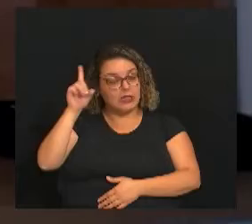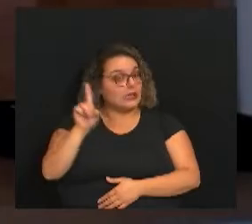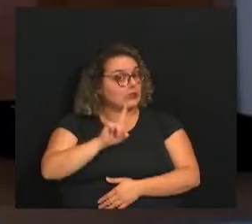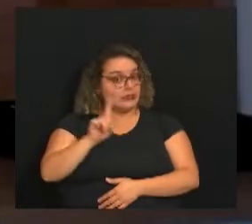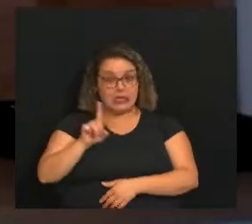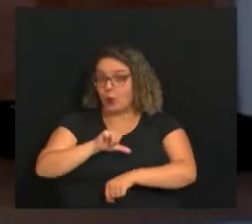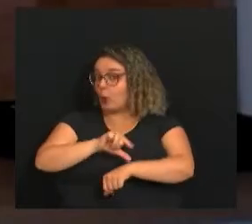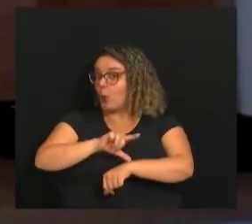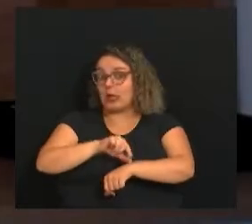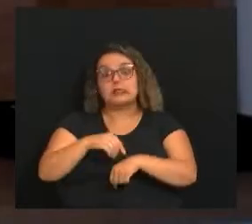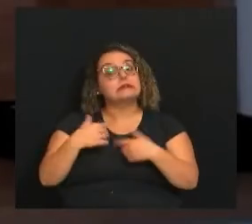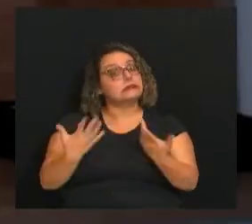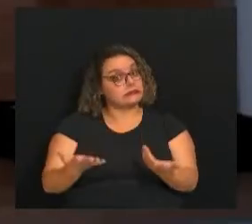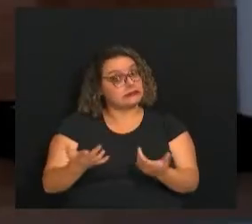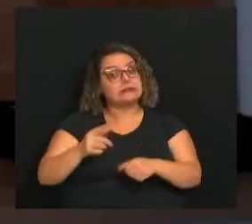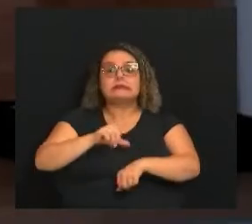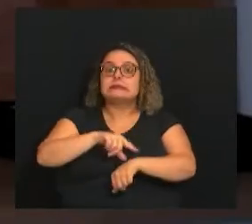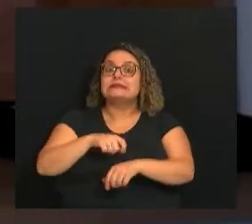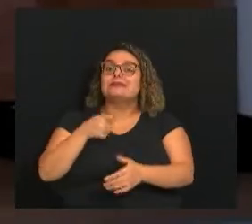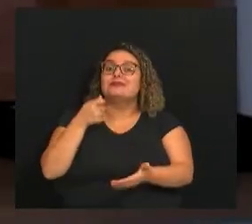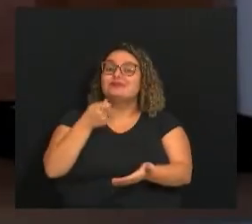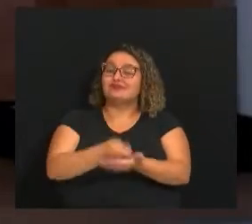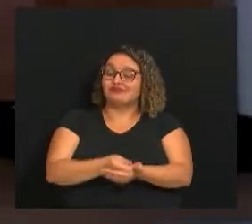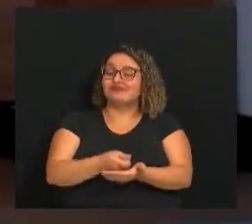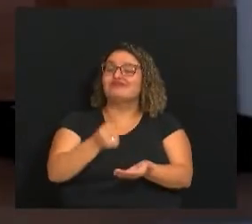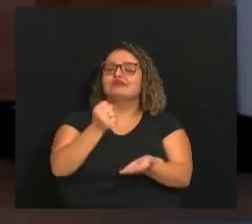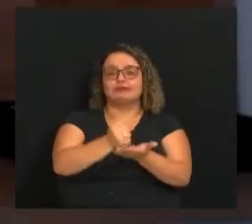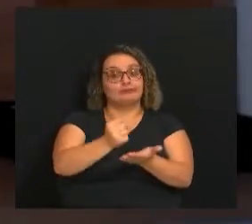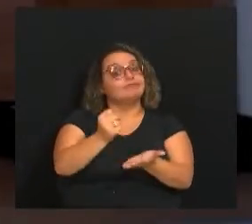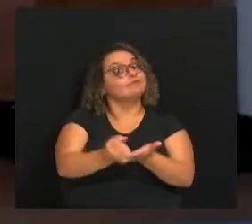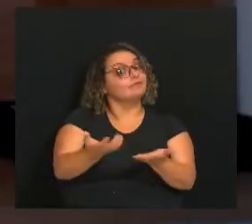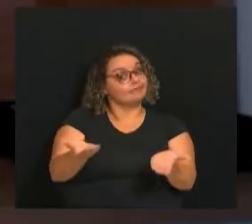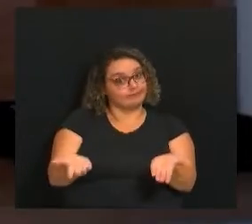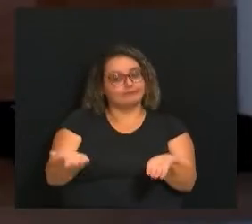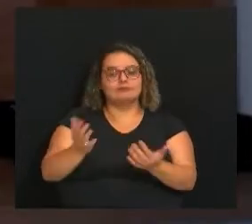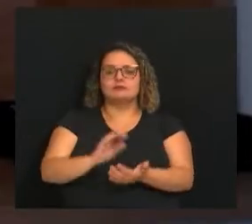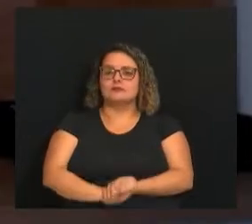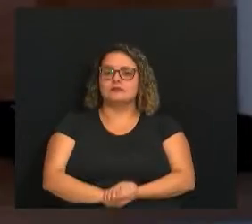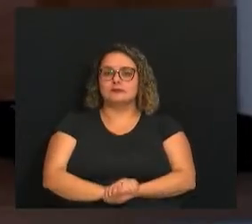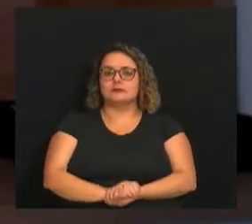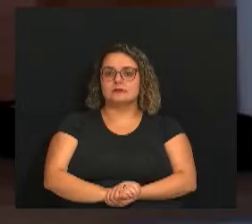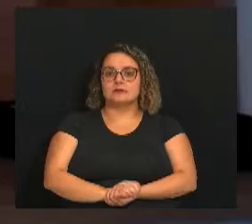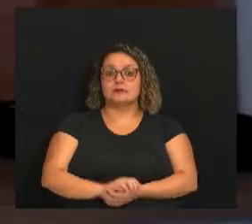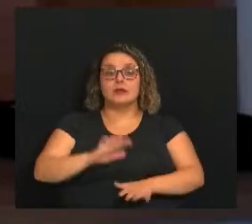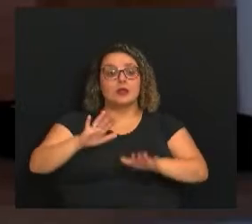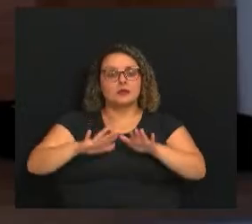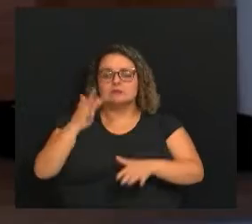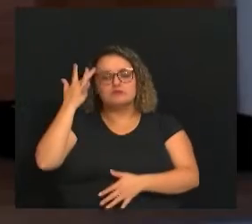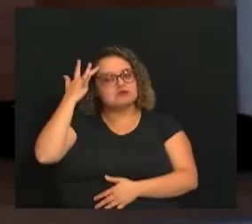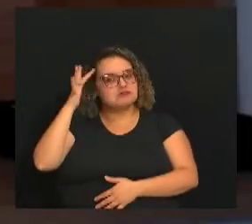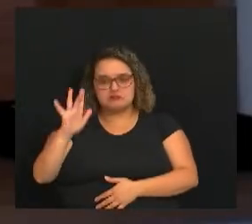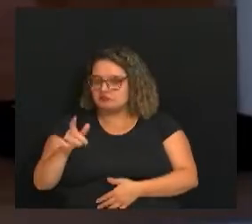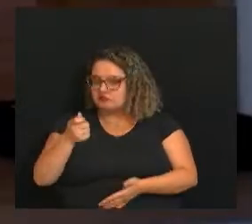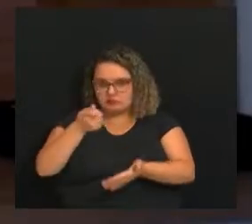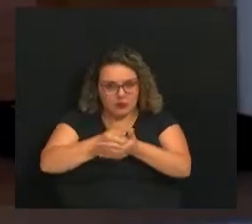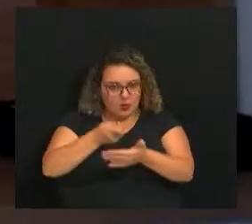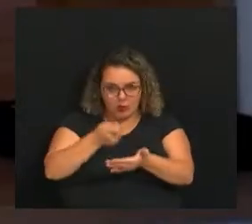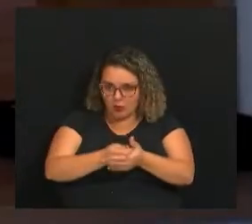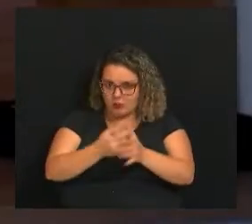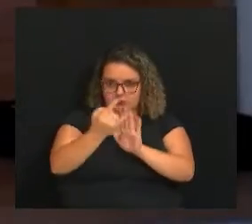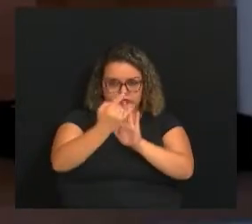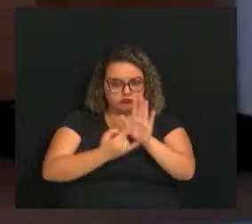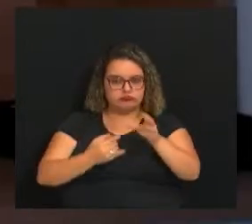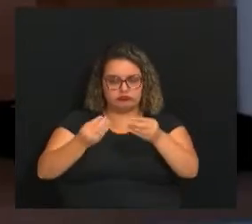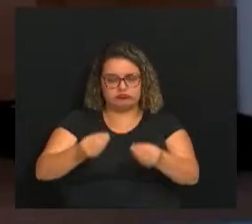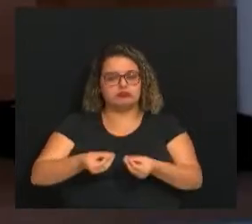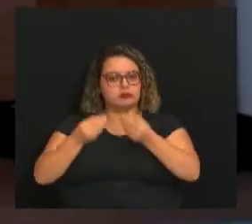Se você atrasar, você vai pagar uma multa. Então, assim, muita gente às vezes não sabe que estava obrigado a declarar e